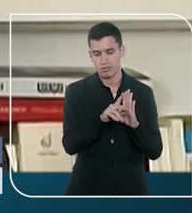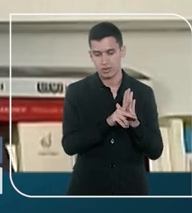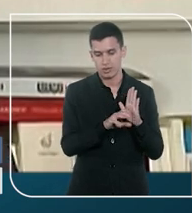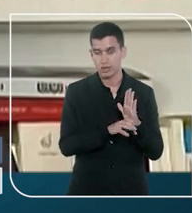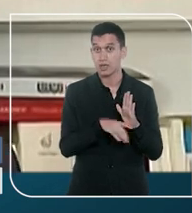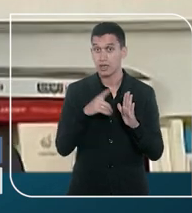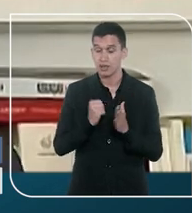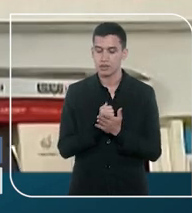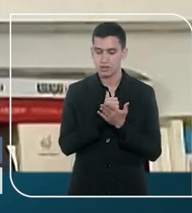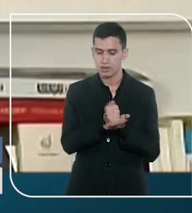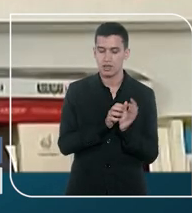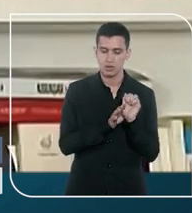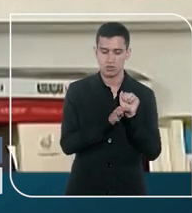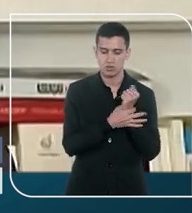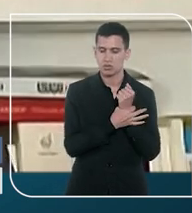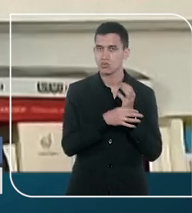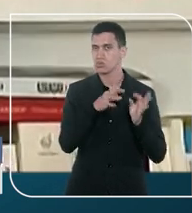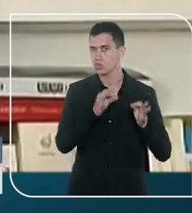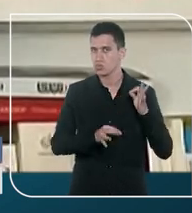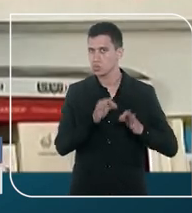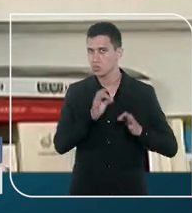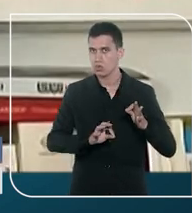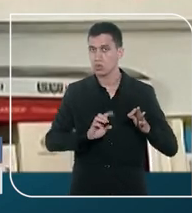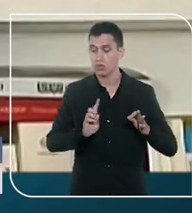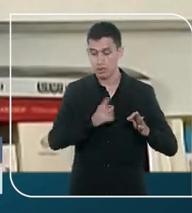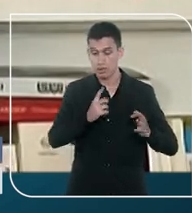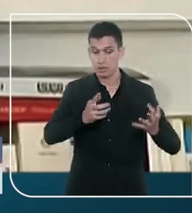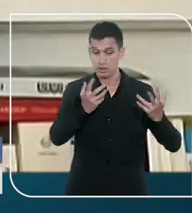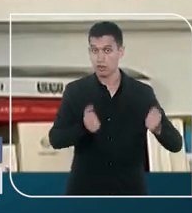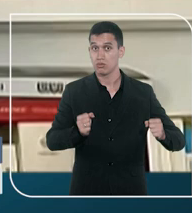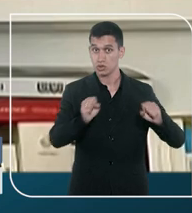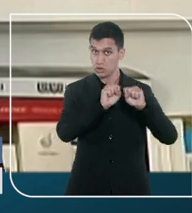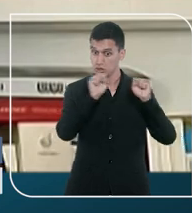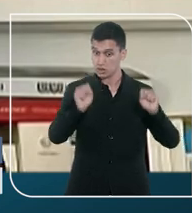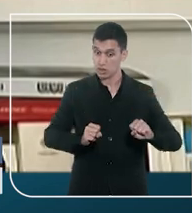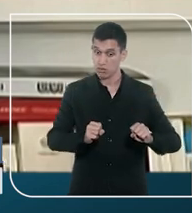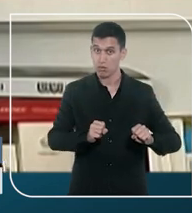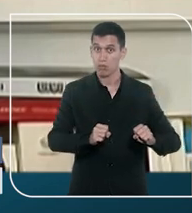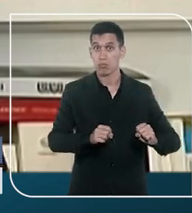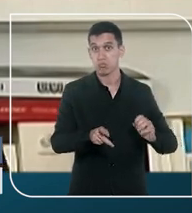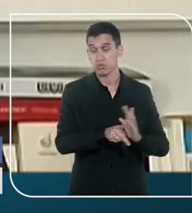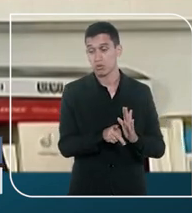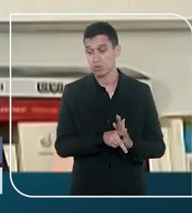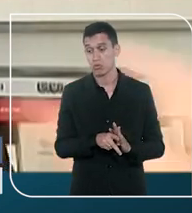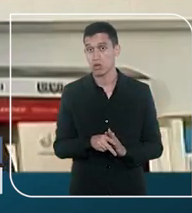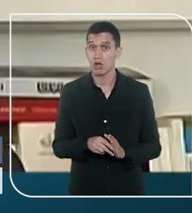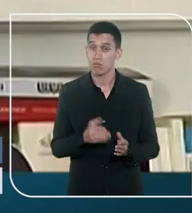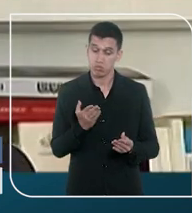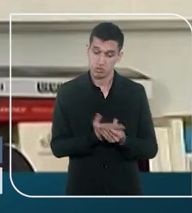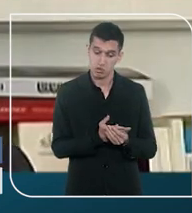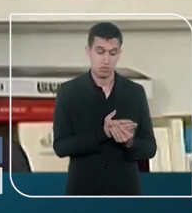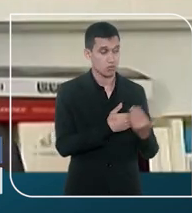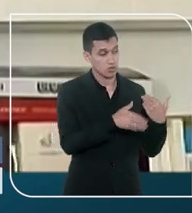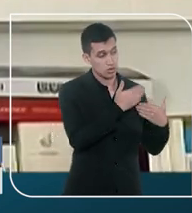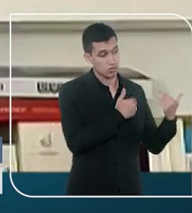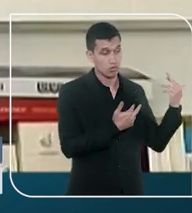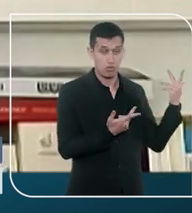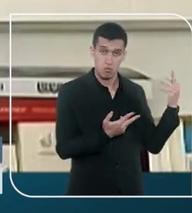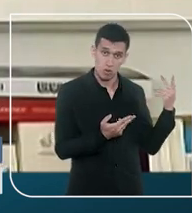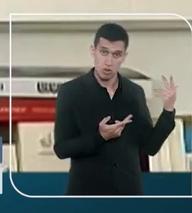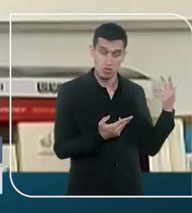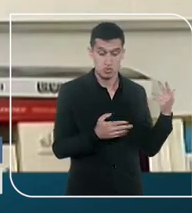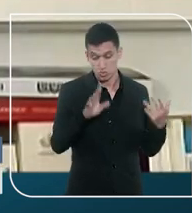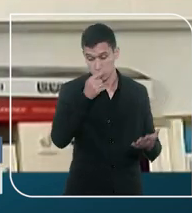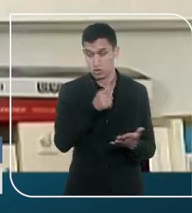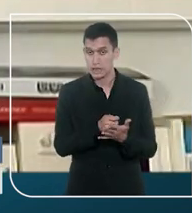trazer essa segurança jurídica. Nós adotamos um sistema de precedentes, né? Alguns autores ainda falam, mas será que é um sistema? Será que nós